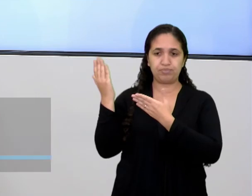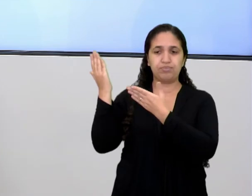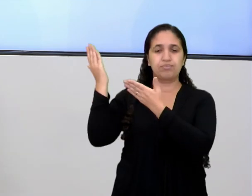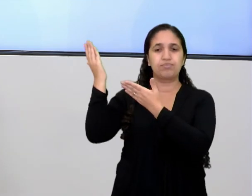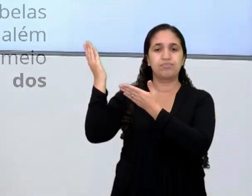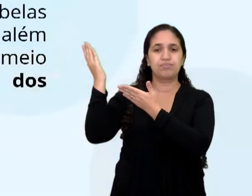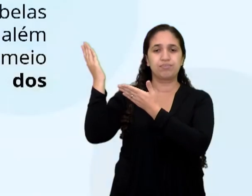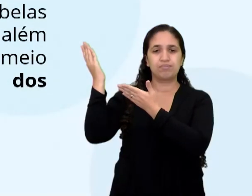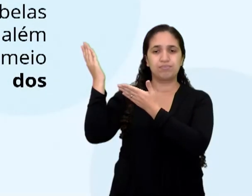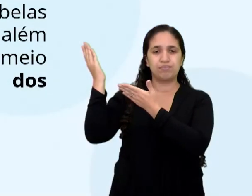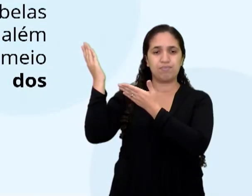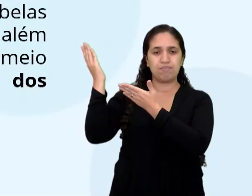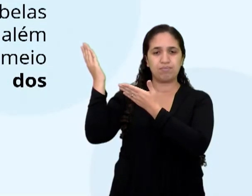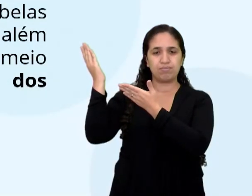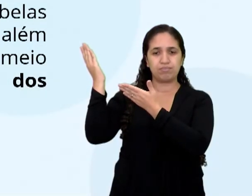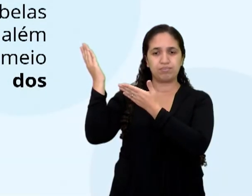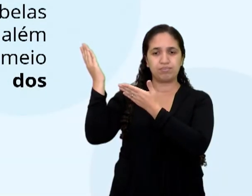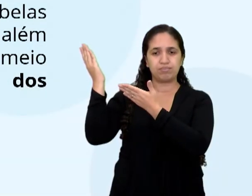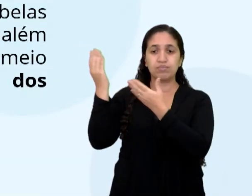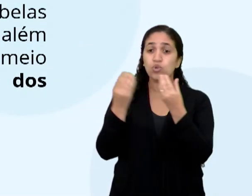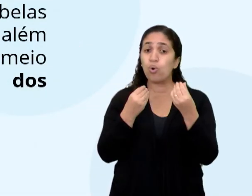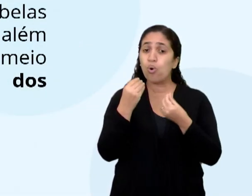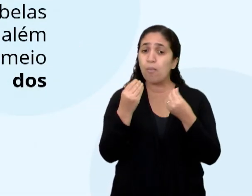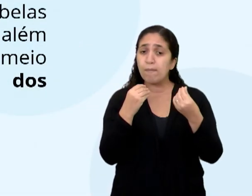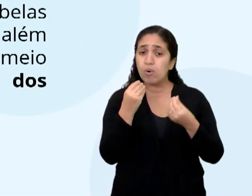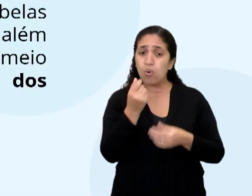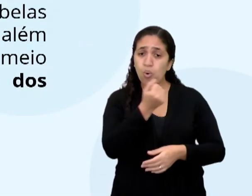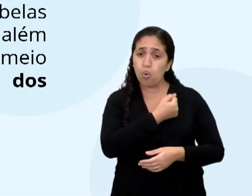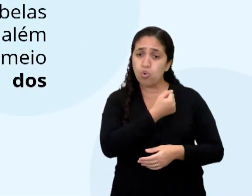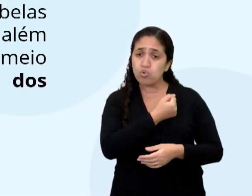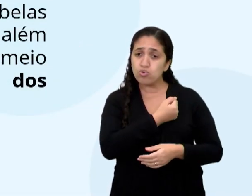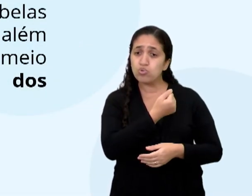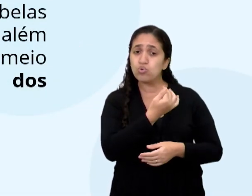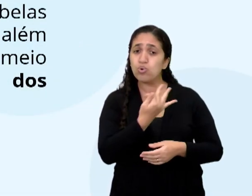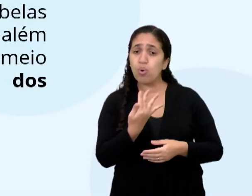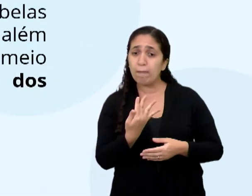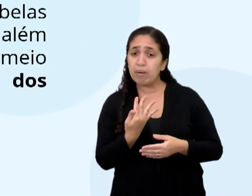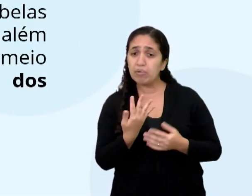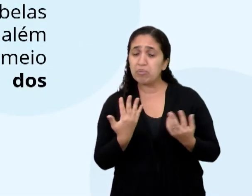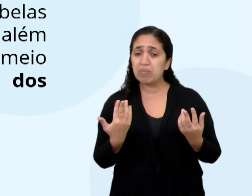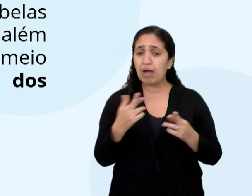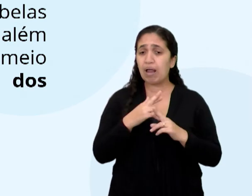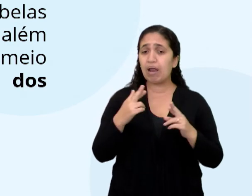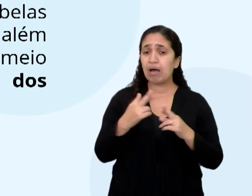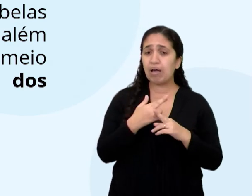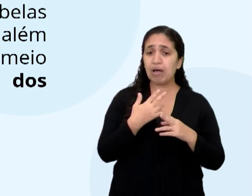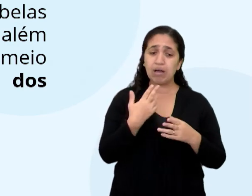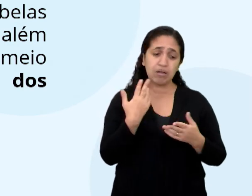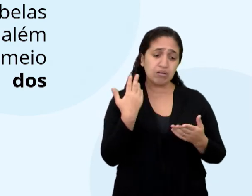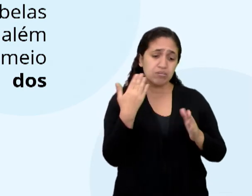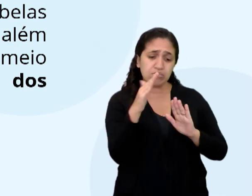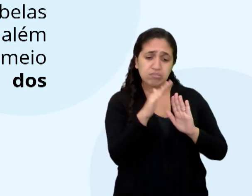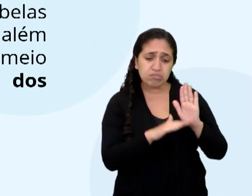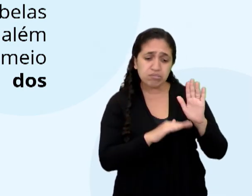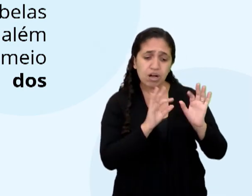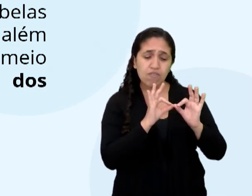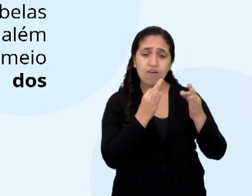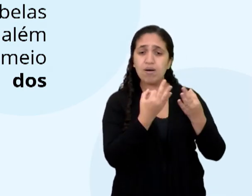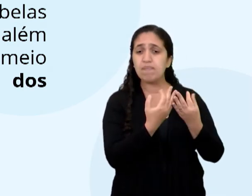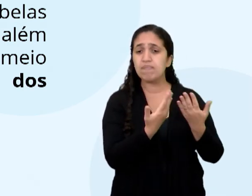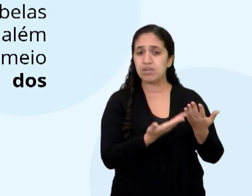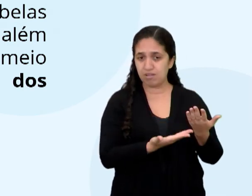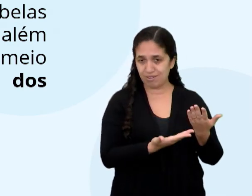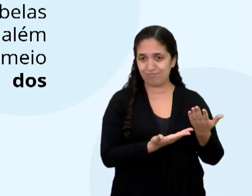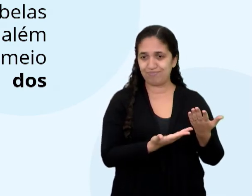é de que maneira os números estão presentes nas questões que envolvem a sua rotina familiar, tá? E rotina familiar implica na